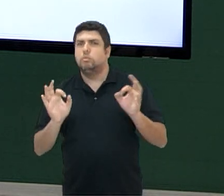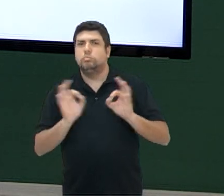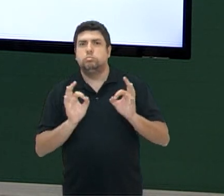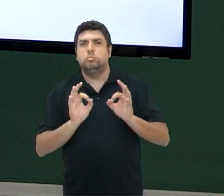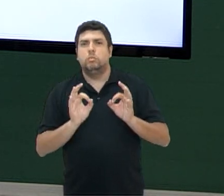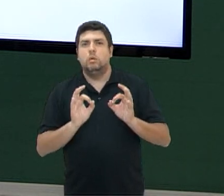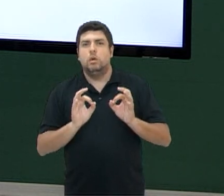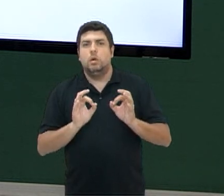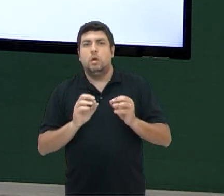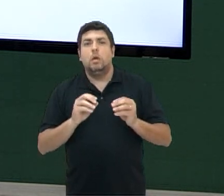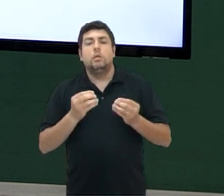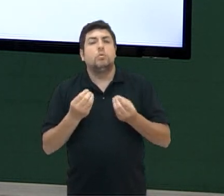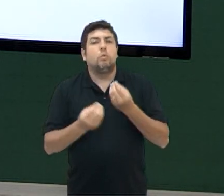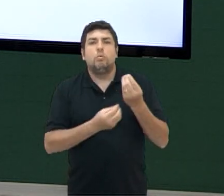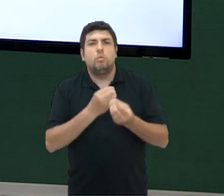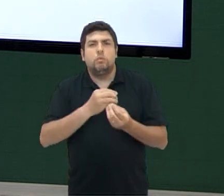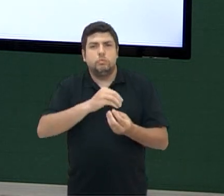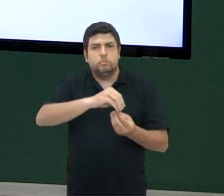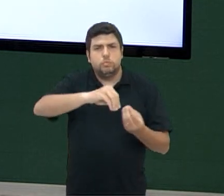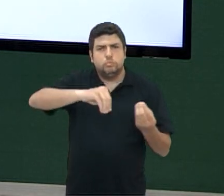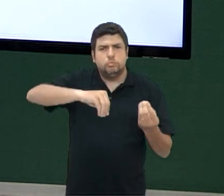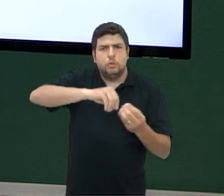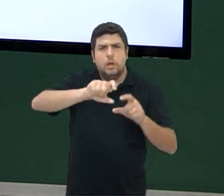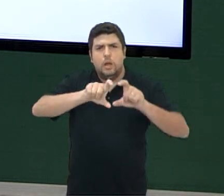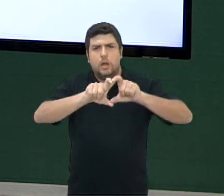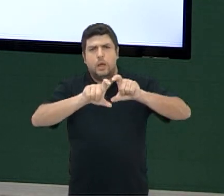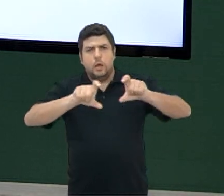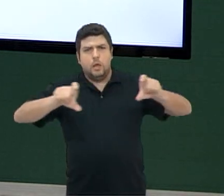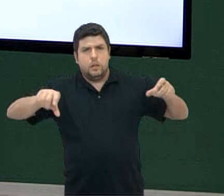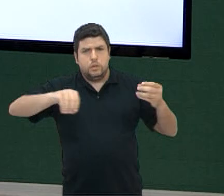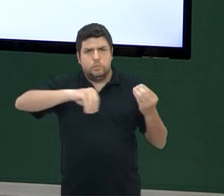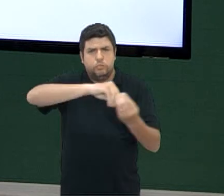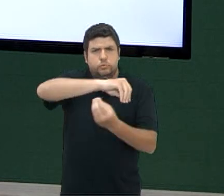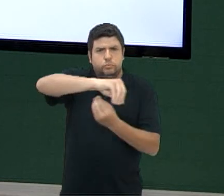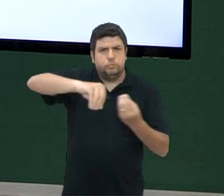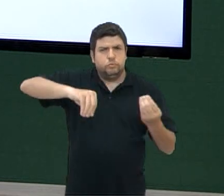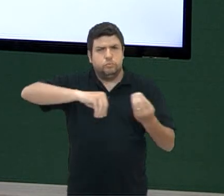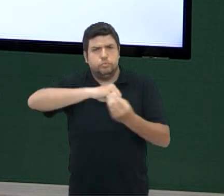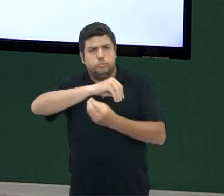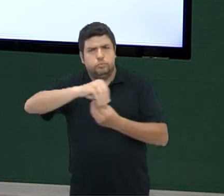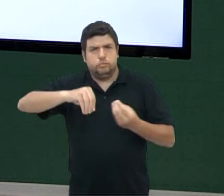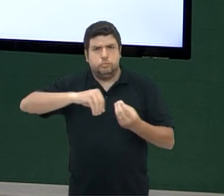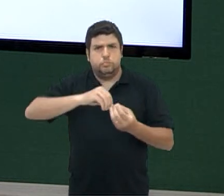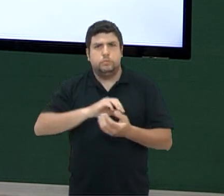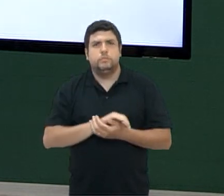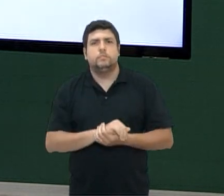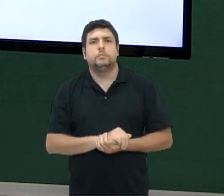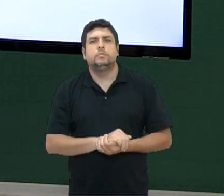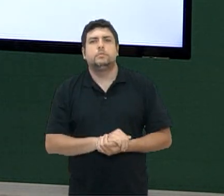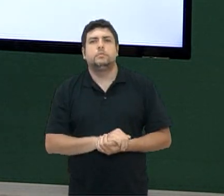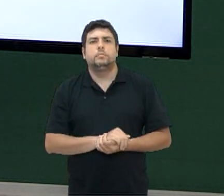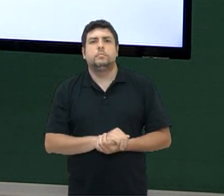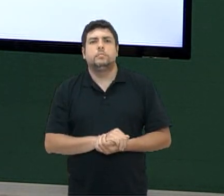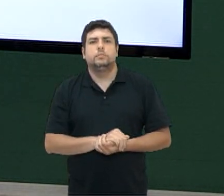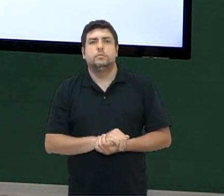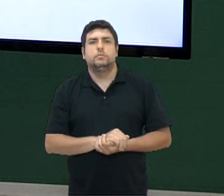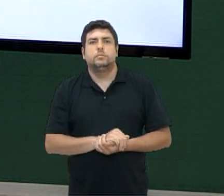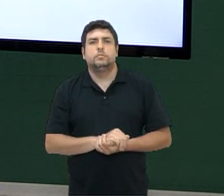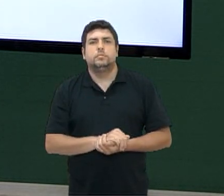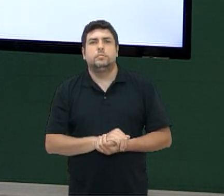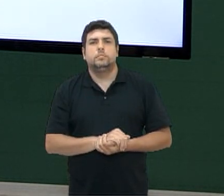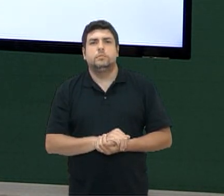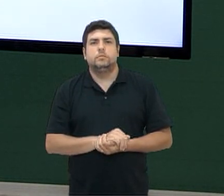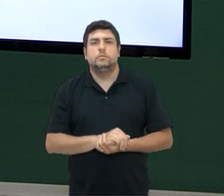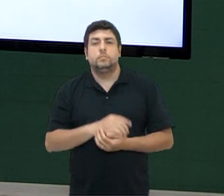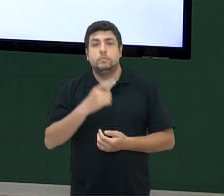essas formas que atuam dentro da equação, ok? Avançando então para a nossa próxima tela, temos aqui o